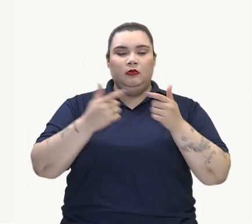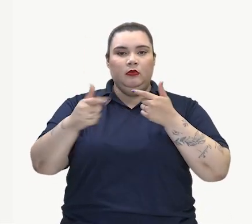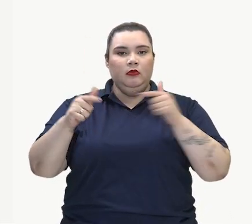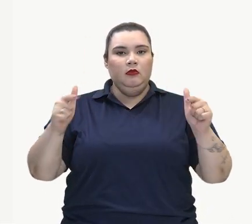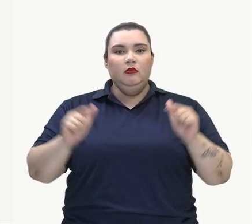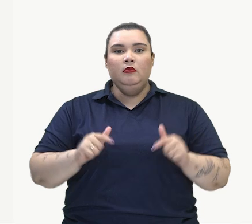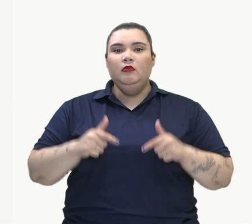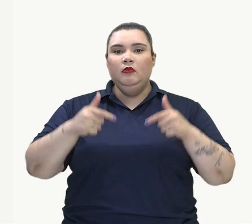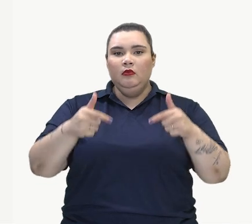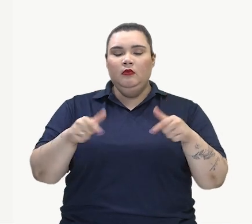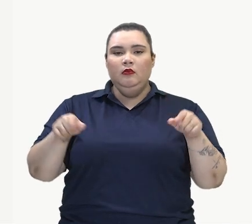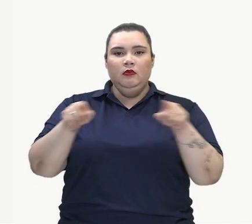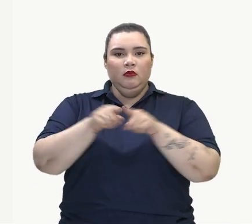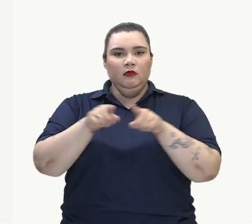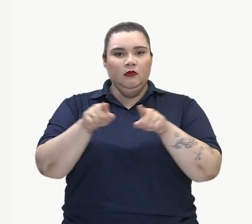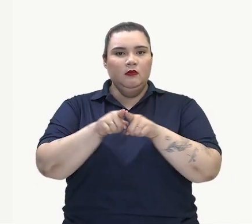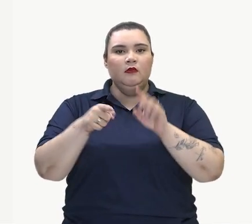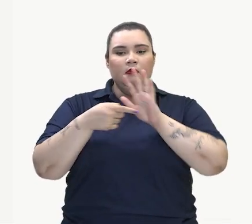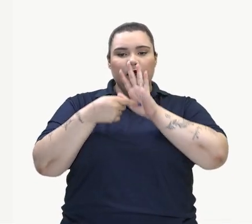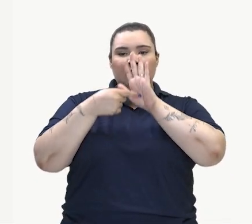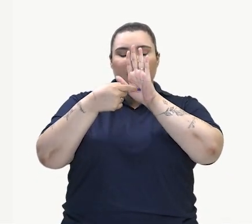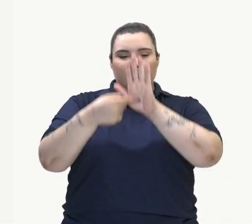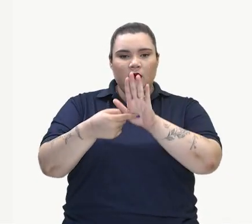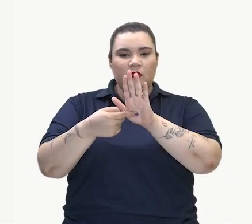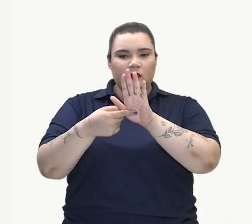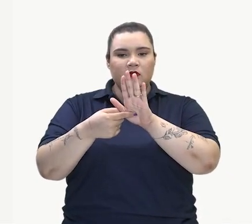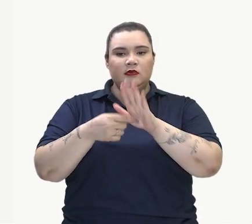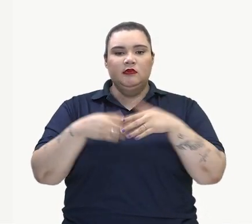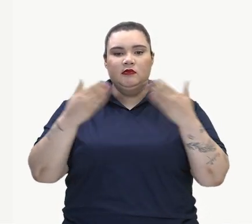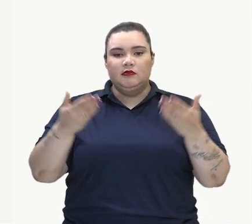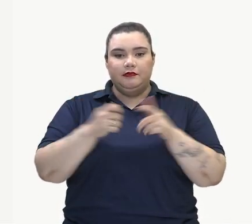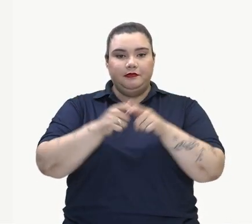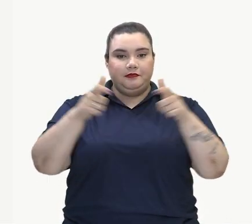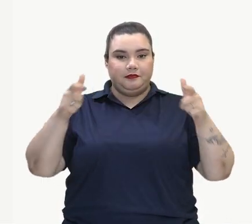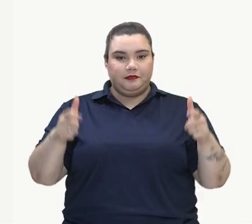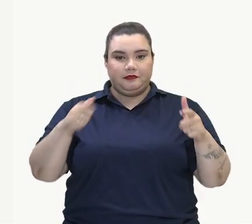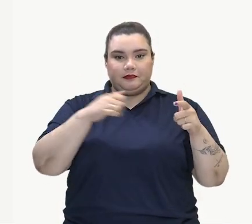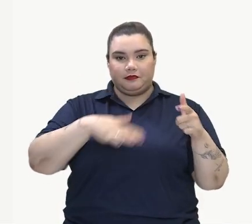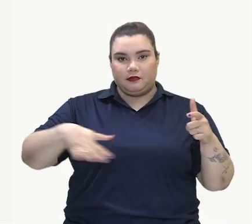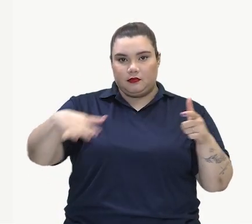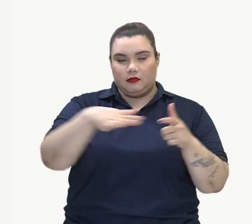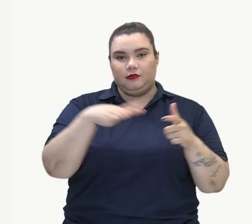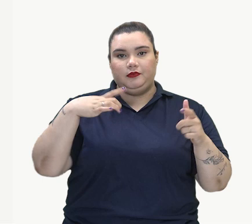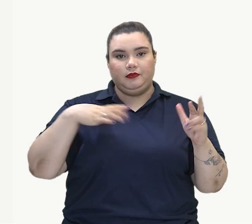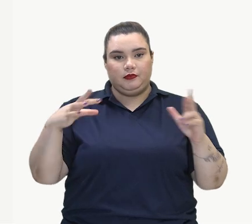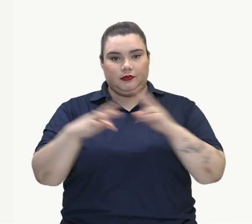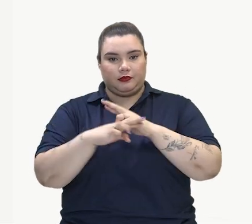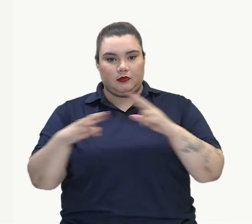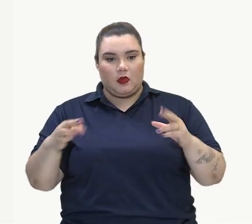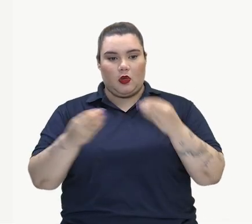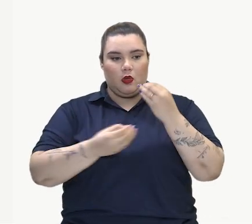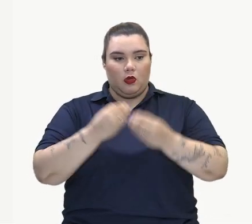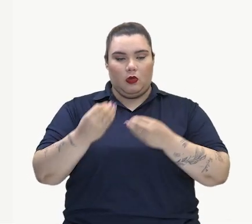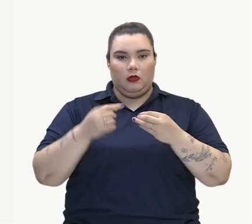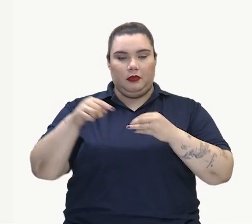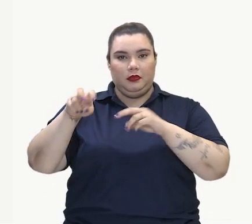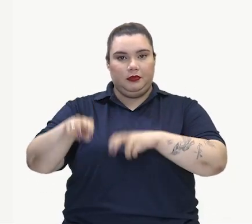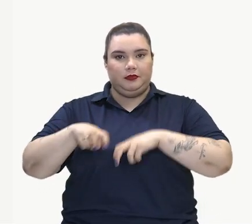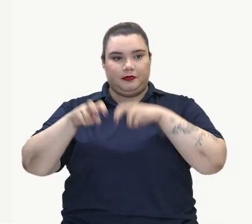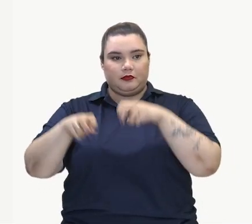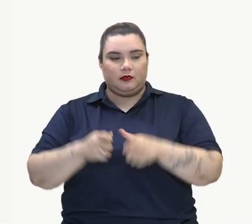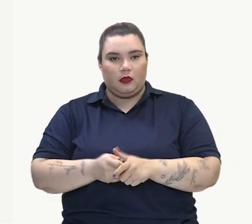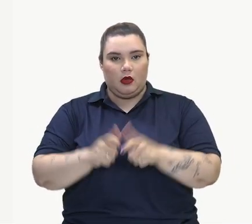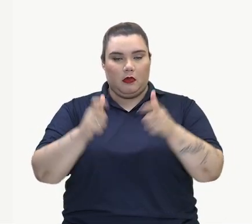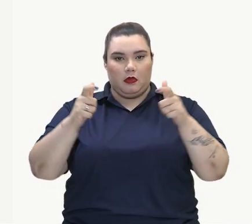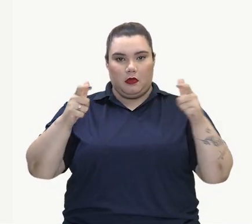atividades também que vão aí se destacar. Então, a maior parte, como eu já falei, vai estar sim relacionada à expansão agrícola, principalmente